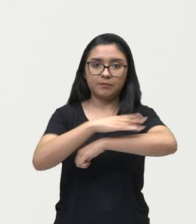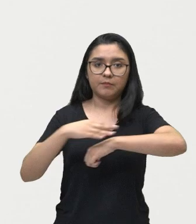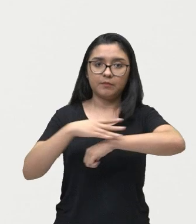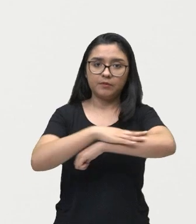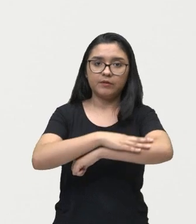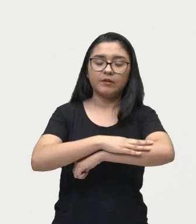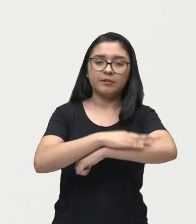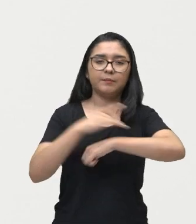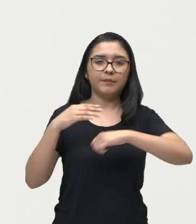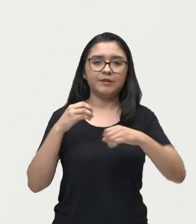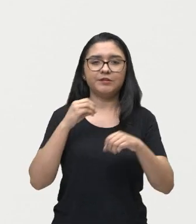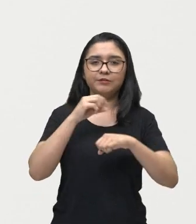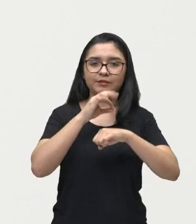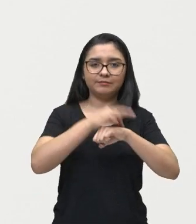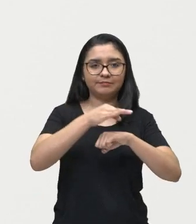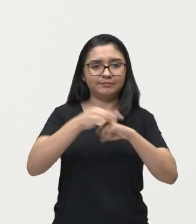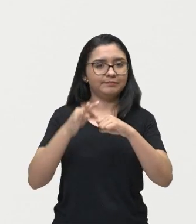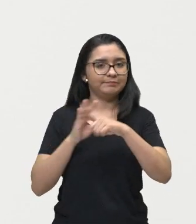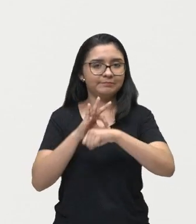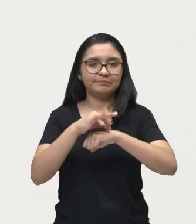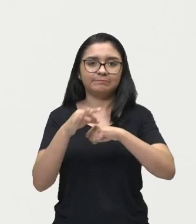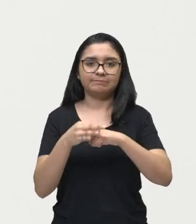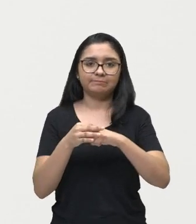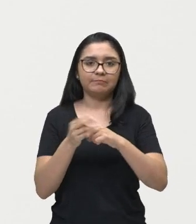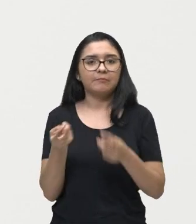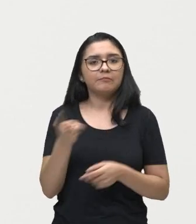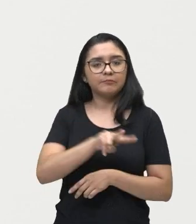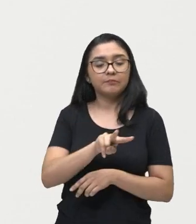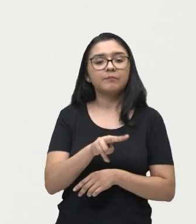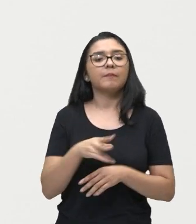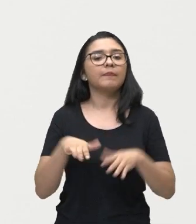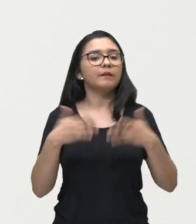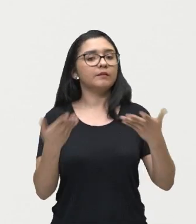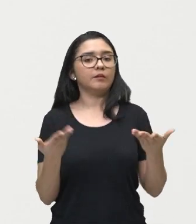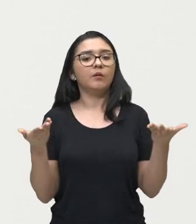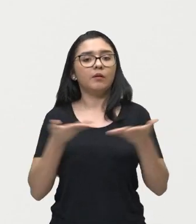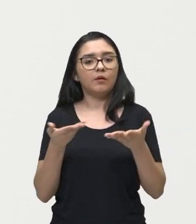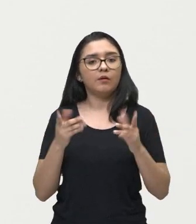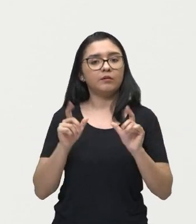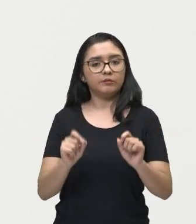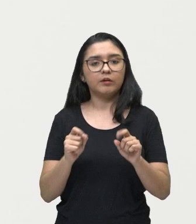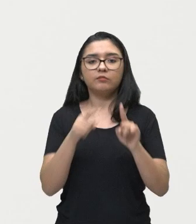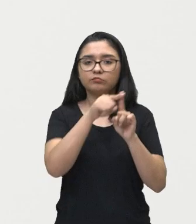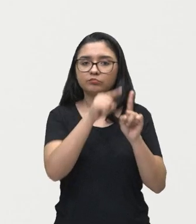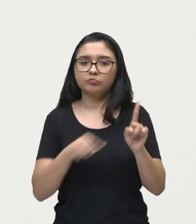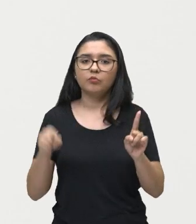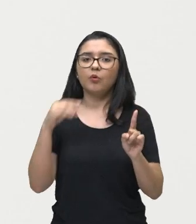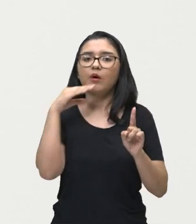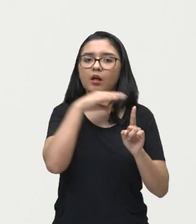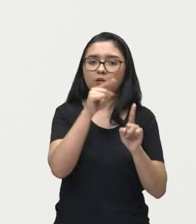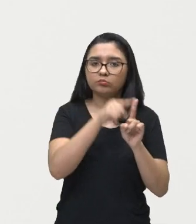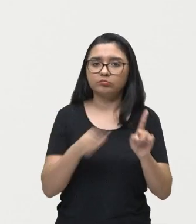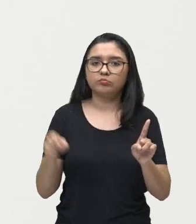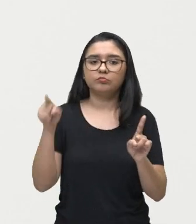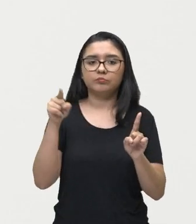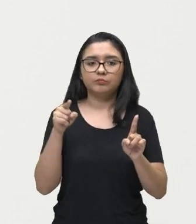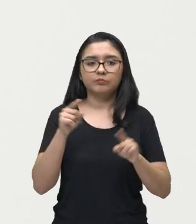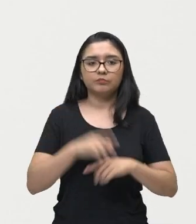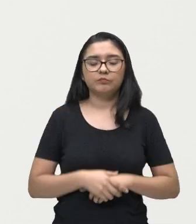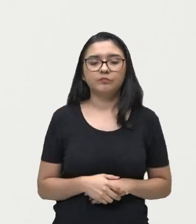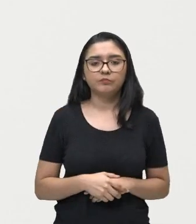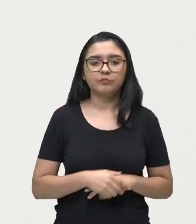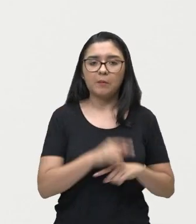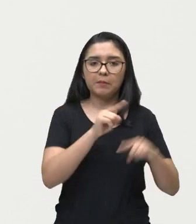partícula. Aqui ocorre a propagação de calor através do transporte de matéria